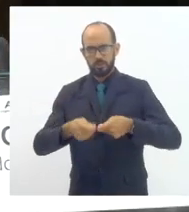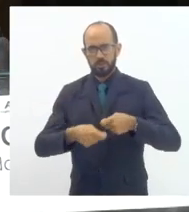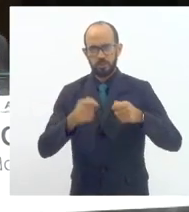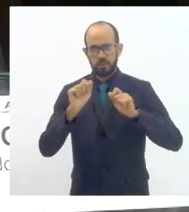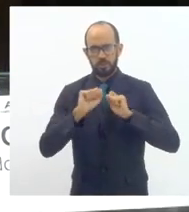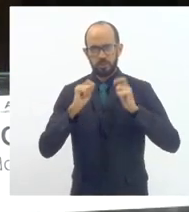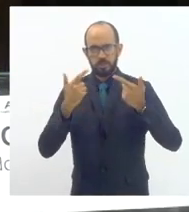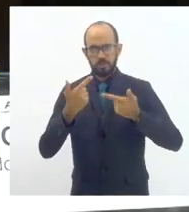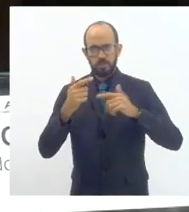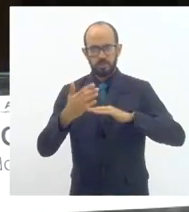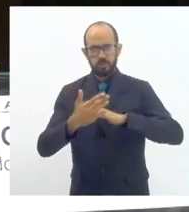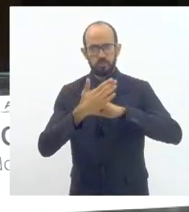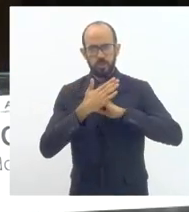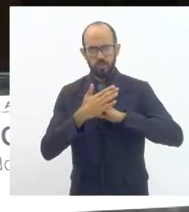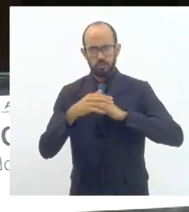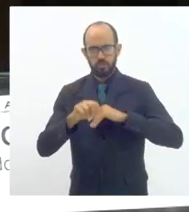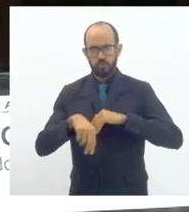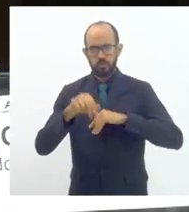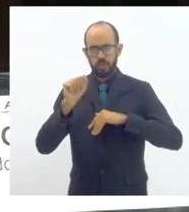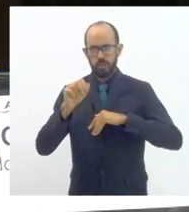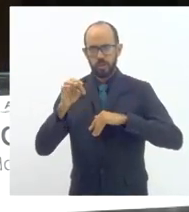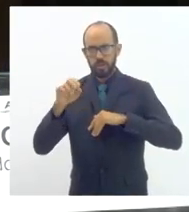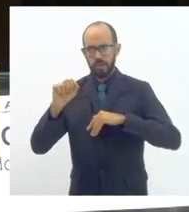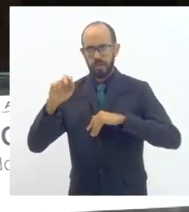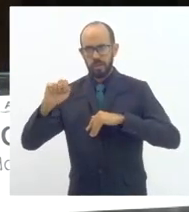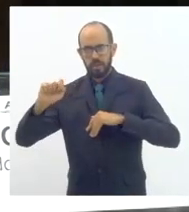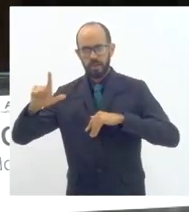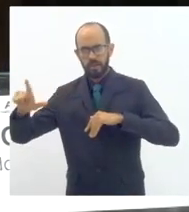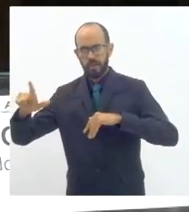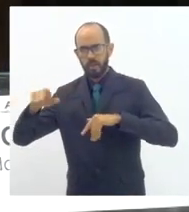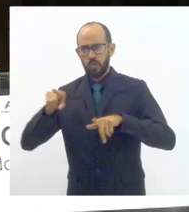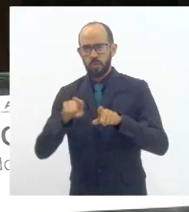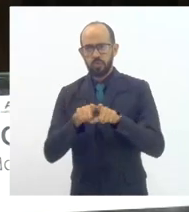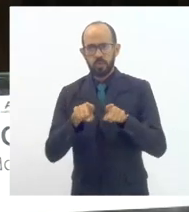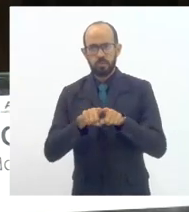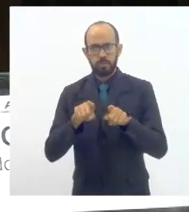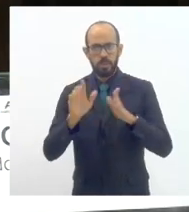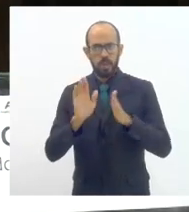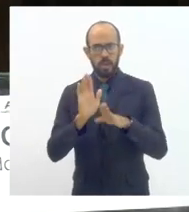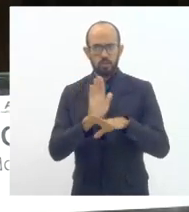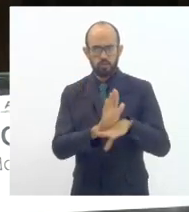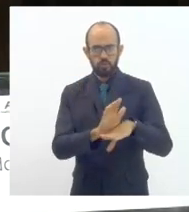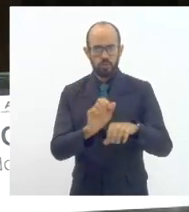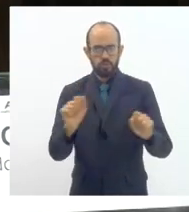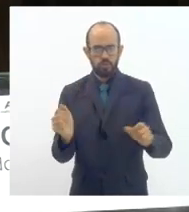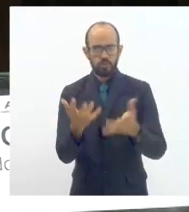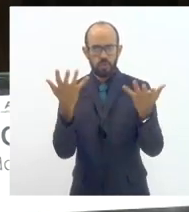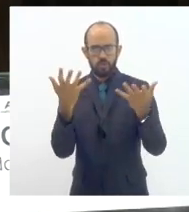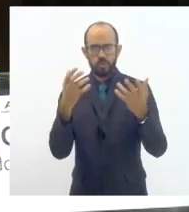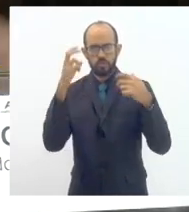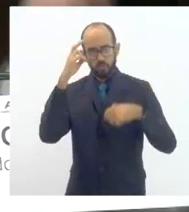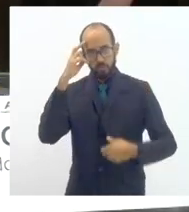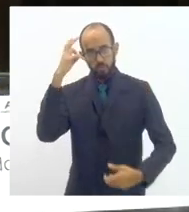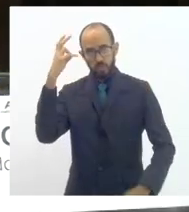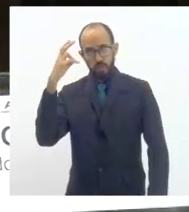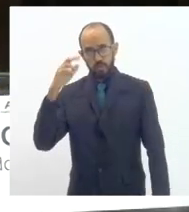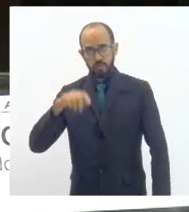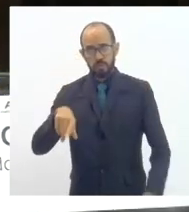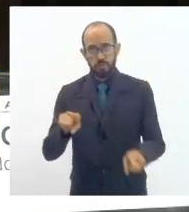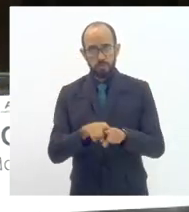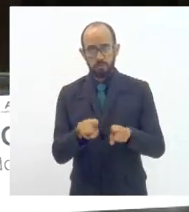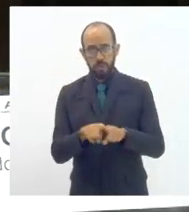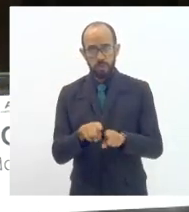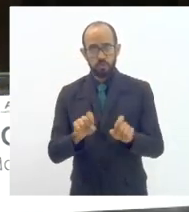muito, trouxe não só o Natanael, como também está nos ajudando com os eventos aí culturais. Agradecer ao pessoal da